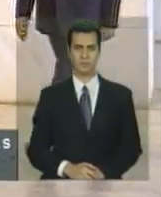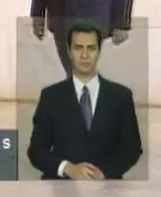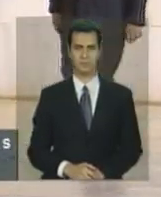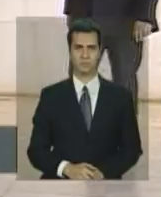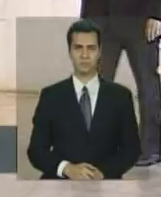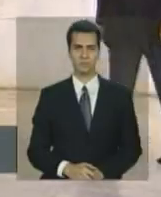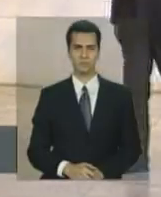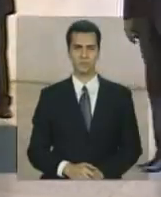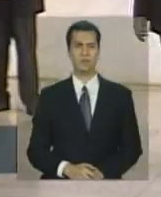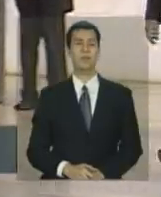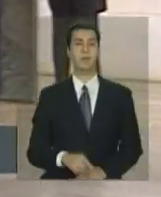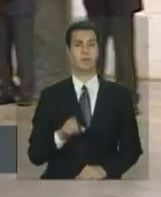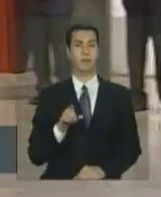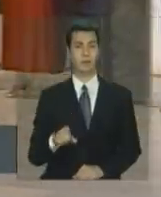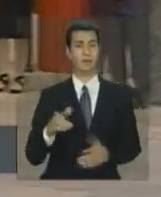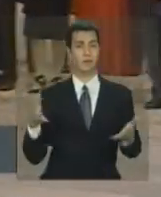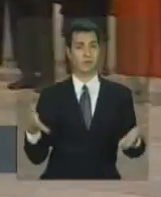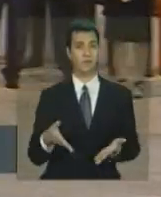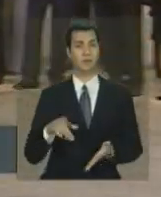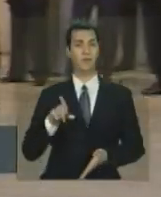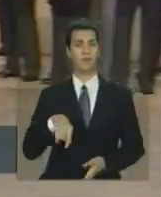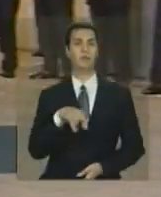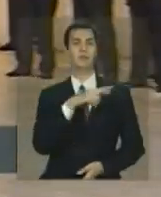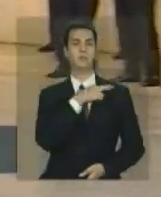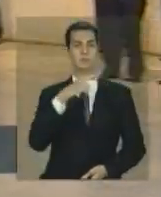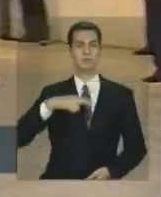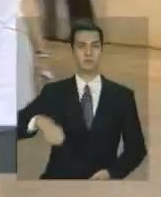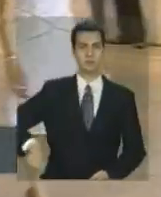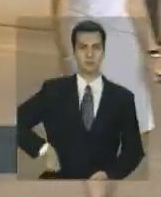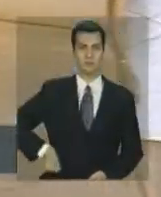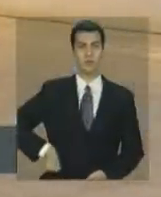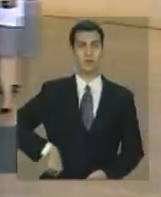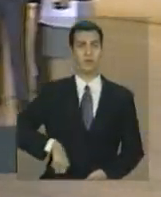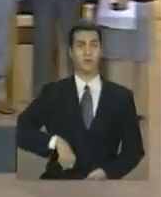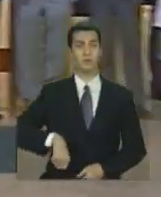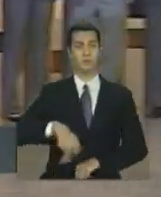Este é o representante de Malta.